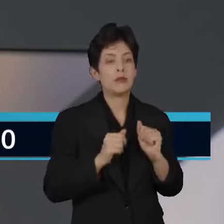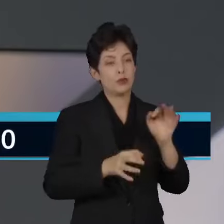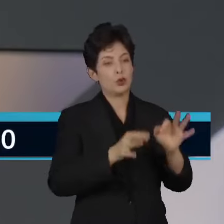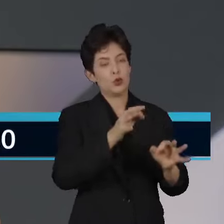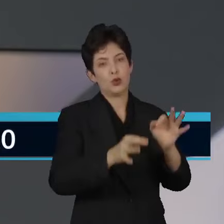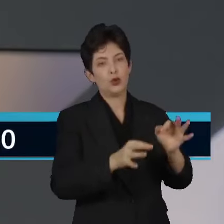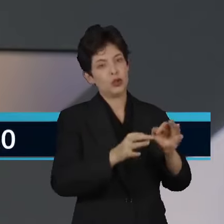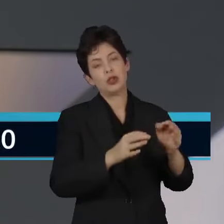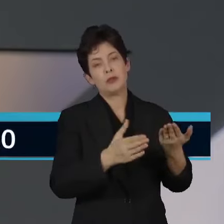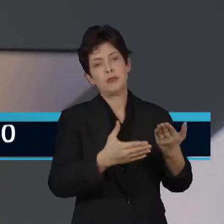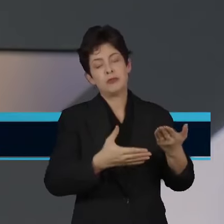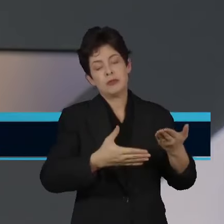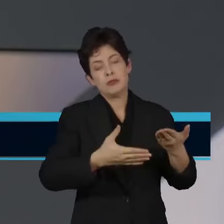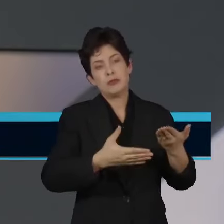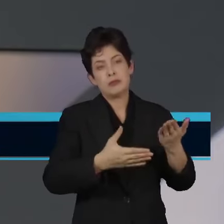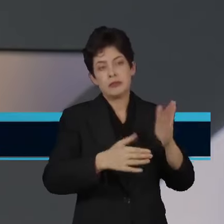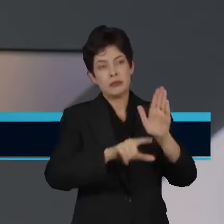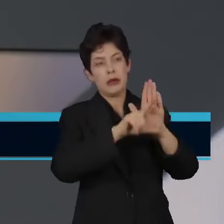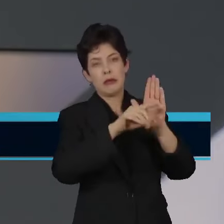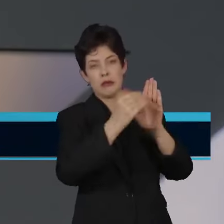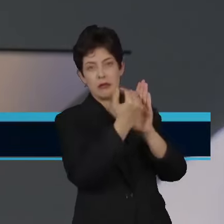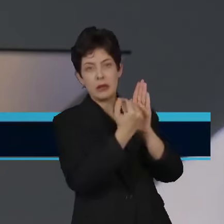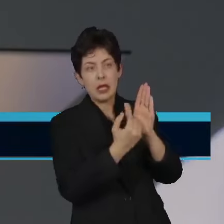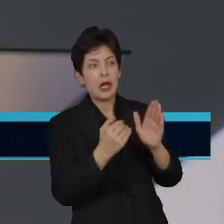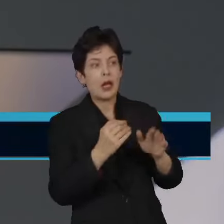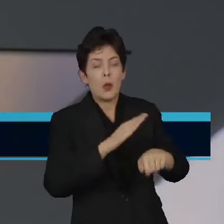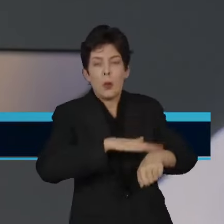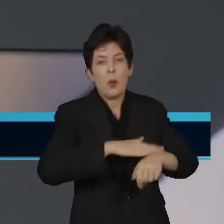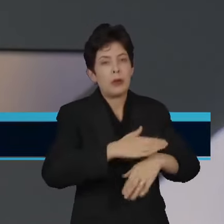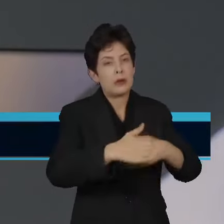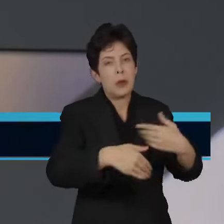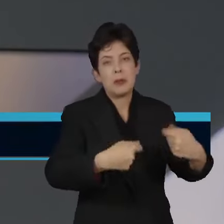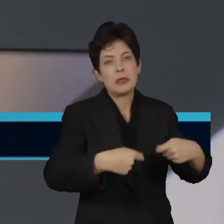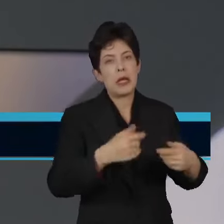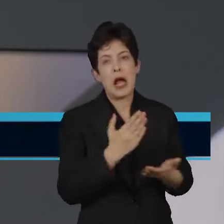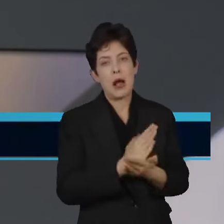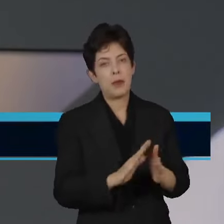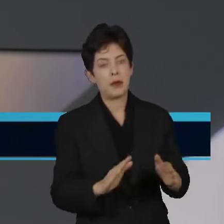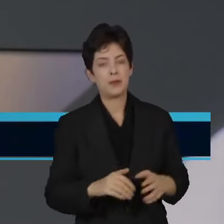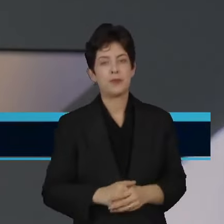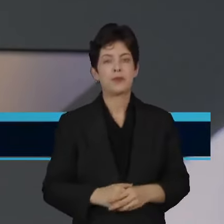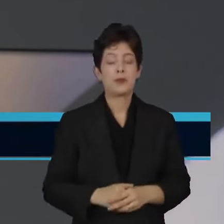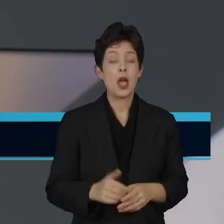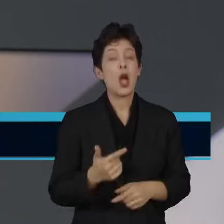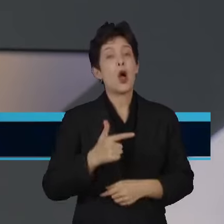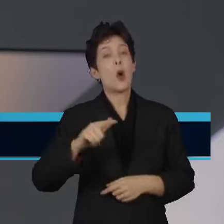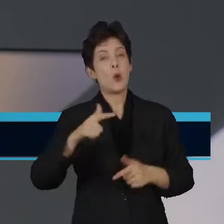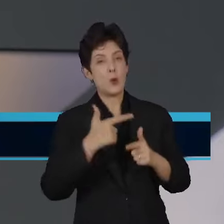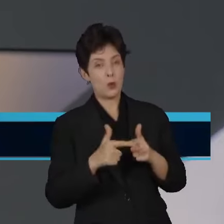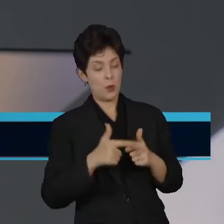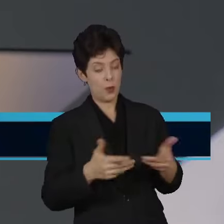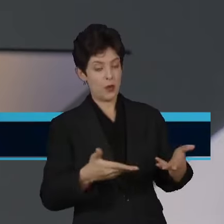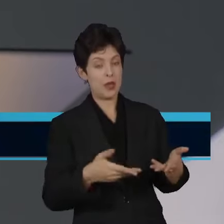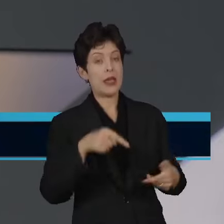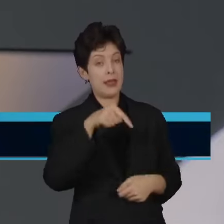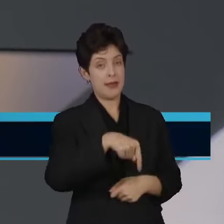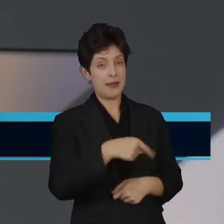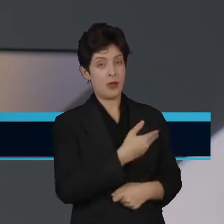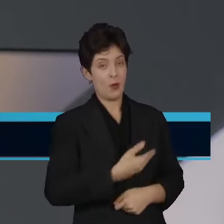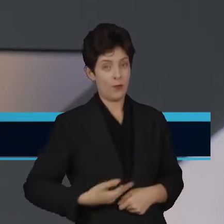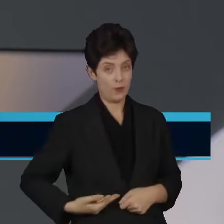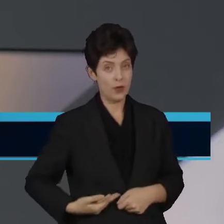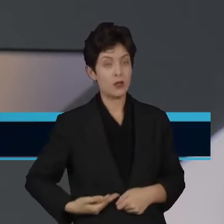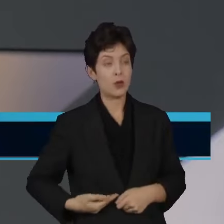jurídica, legal, no sentido de que ela tem que, em um determinado momento, acabar. Agora, há um outro problema. O atual governo tem como